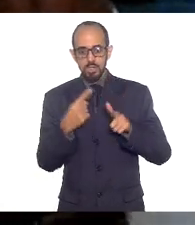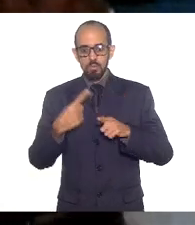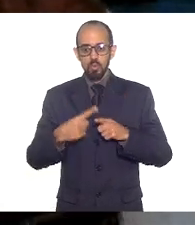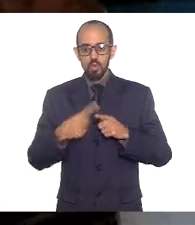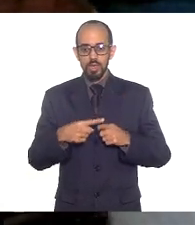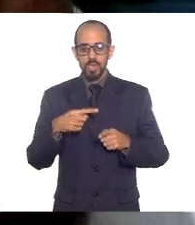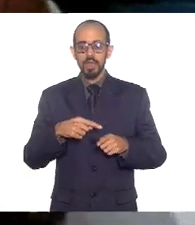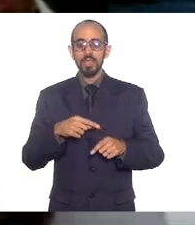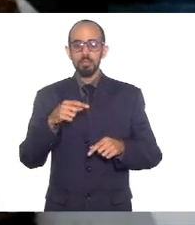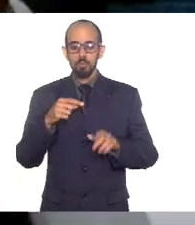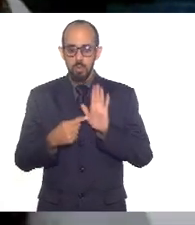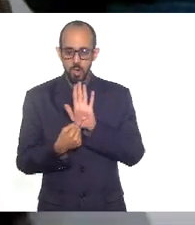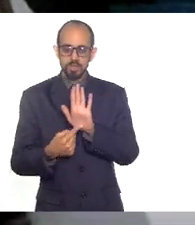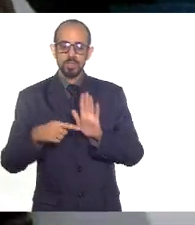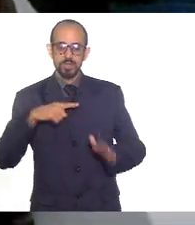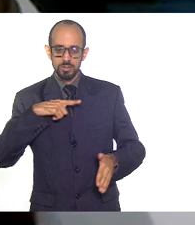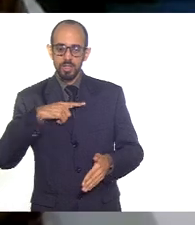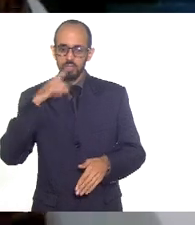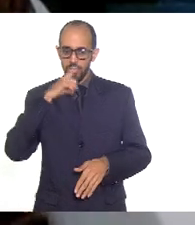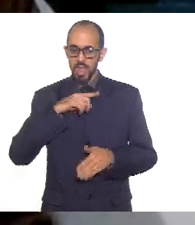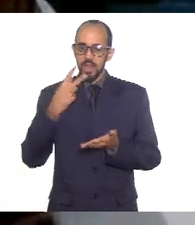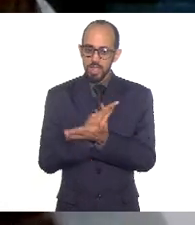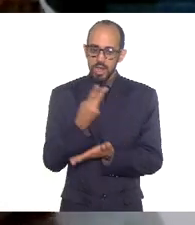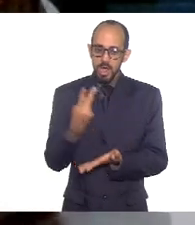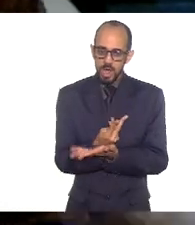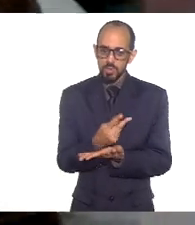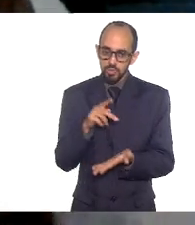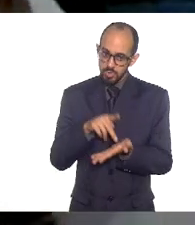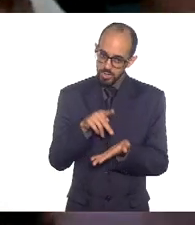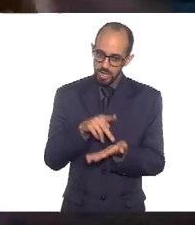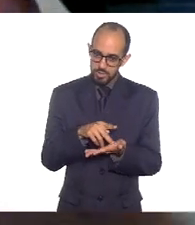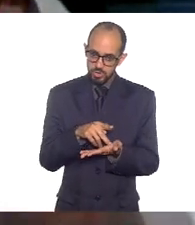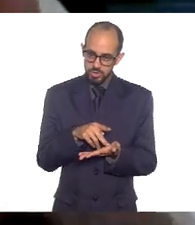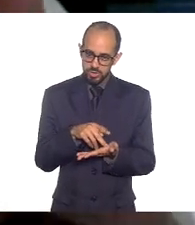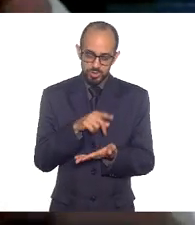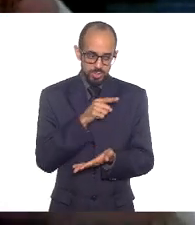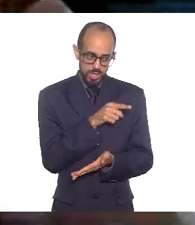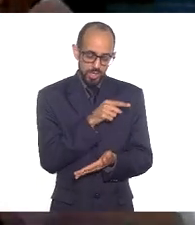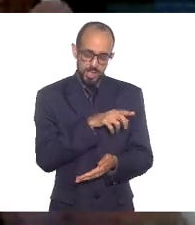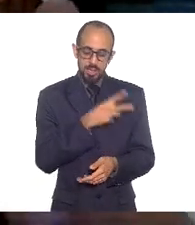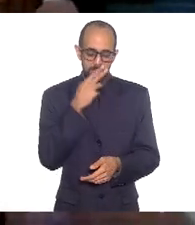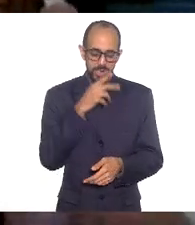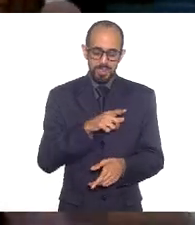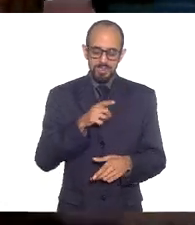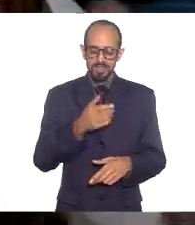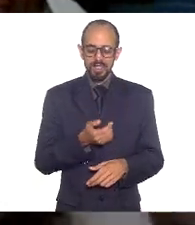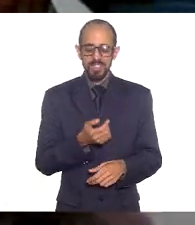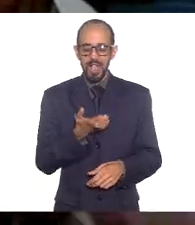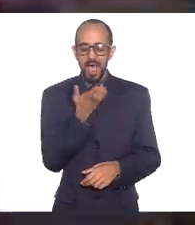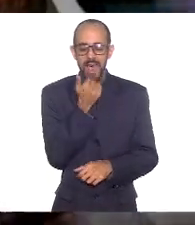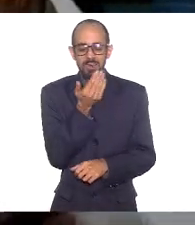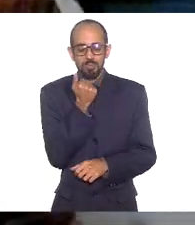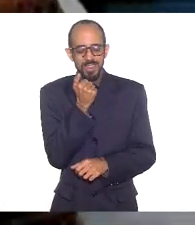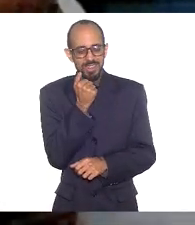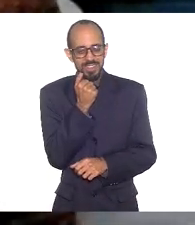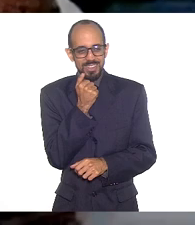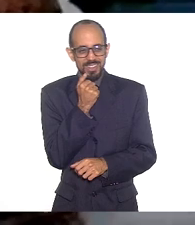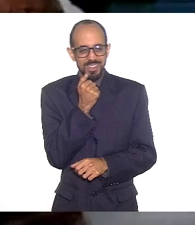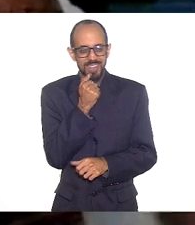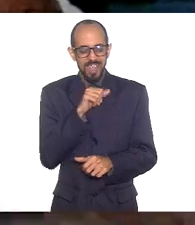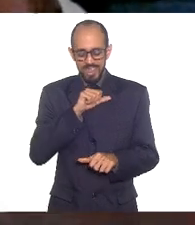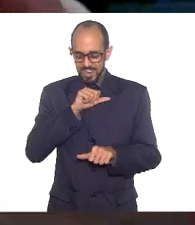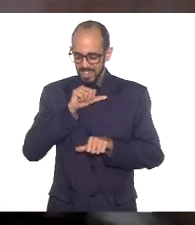um telhado mesmo tá E aí ele se alimenta disso né vejo